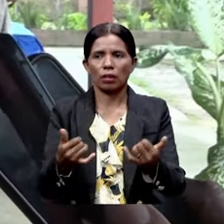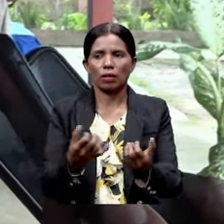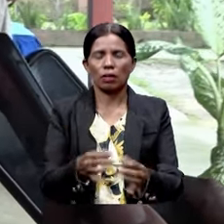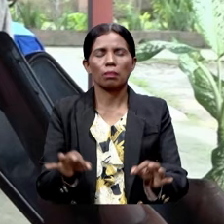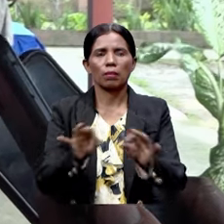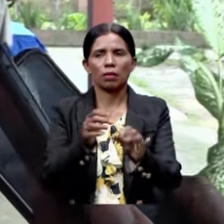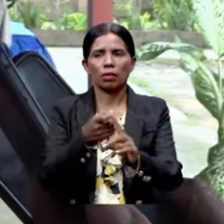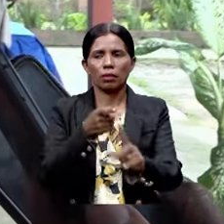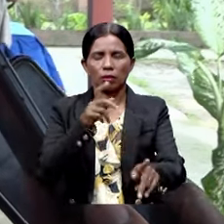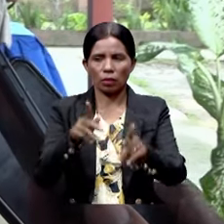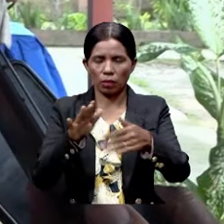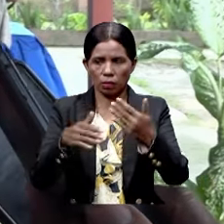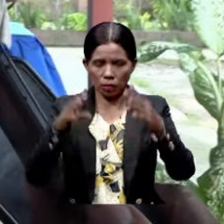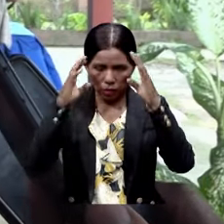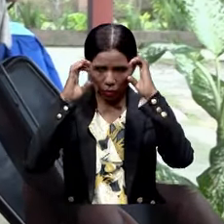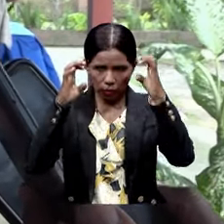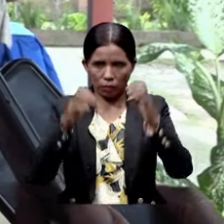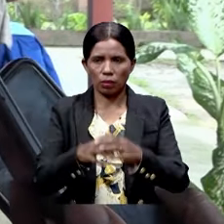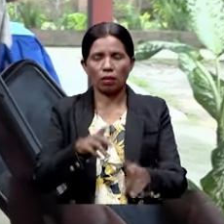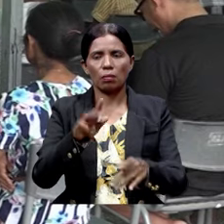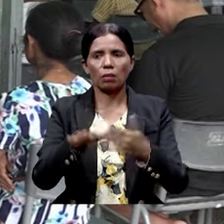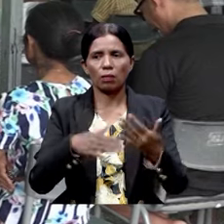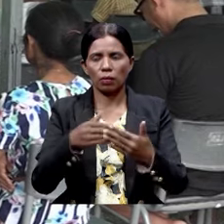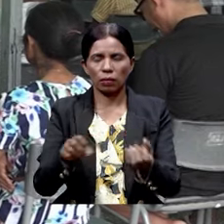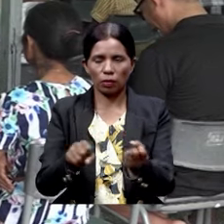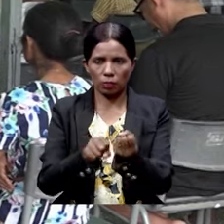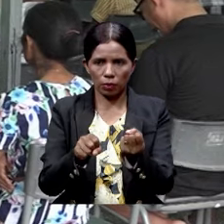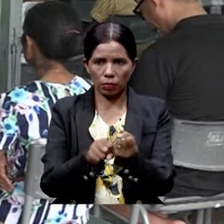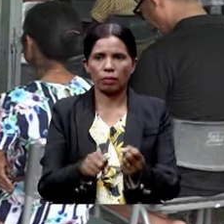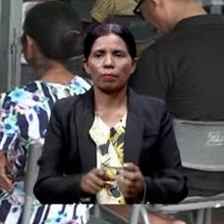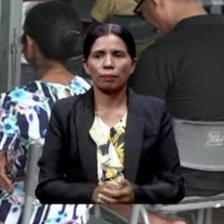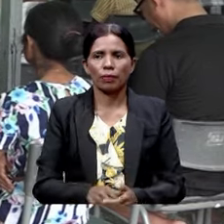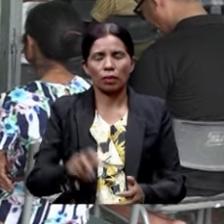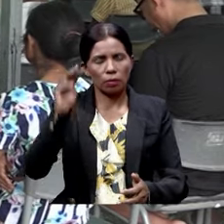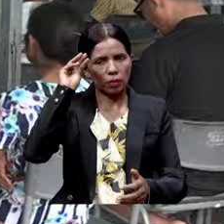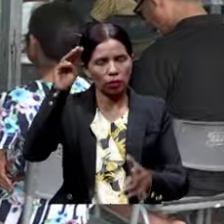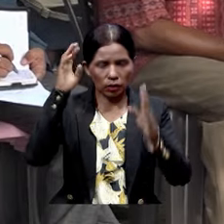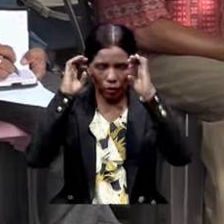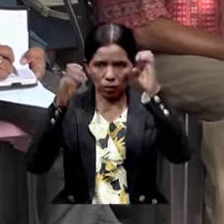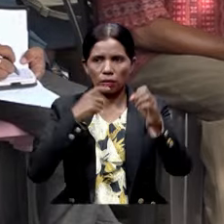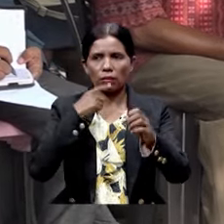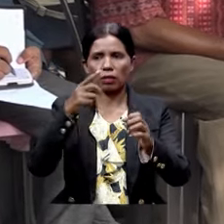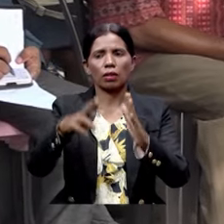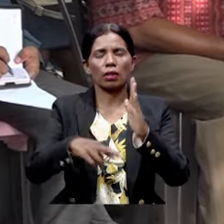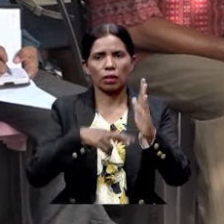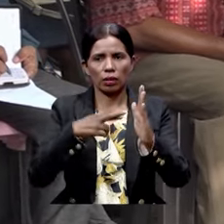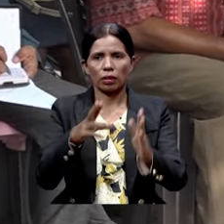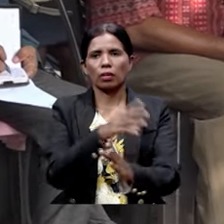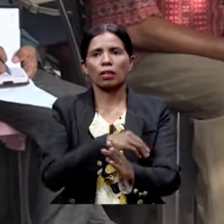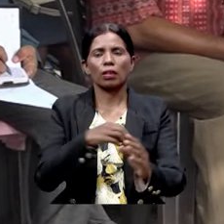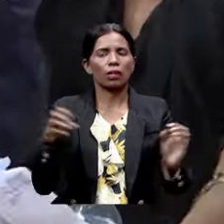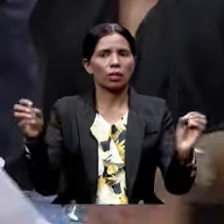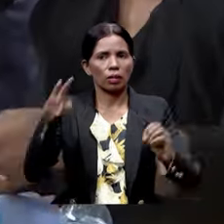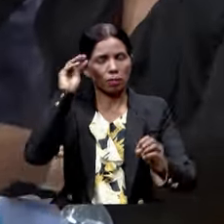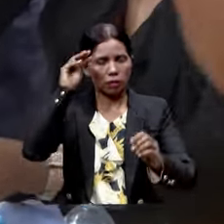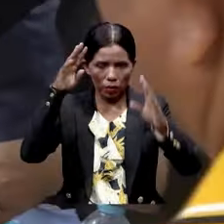da Rússia, comunidade educativa. É uma rotota bel contribuir. Ministra da Educação, Haktuir, circular, referemos, lá os